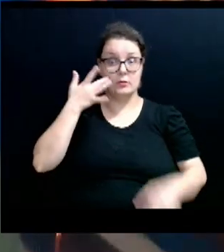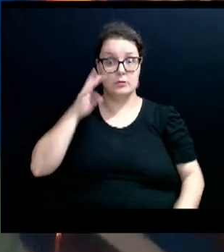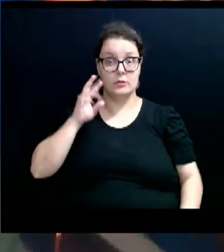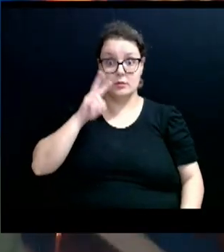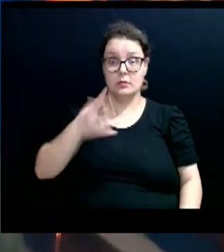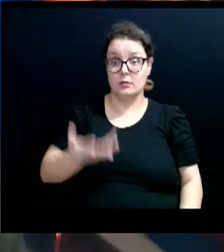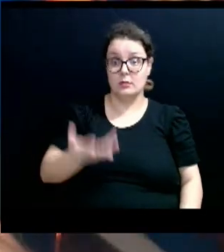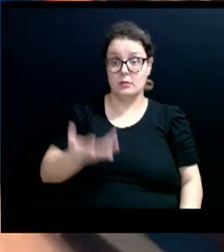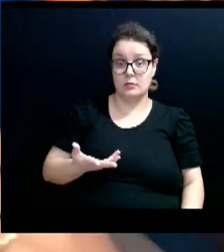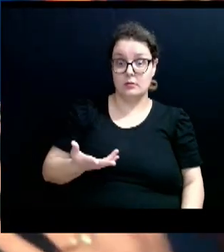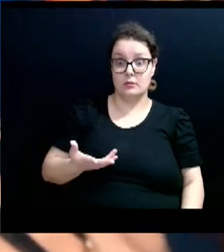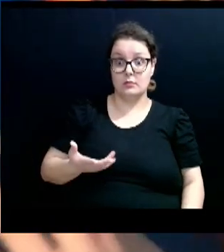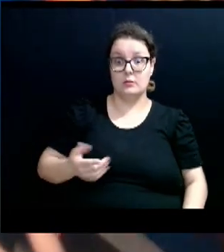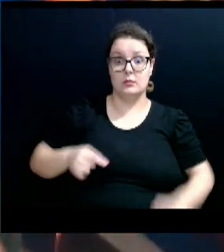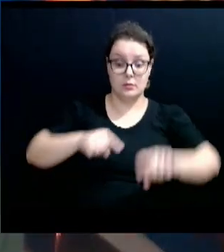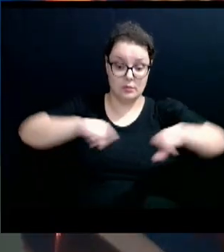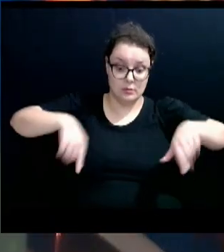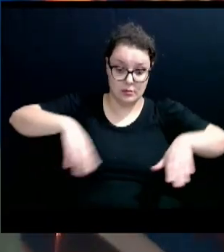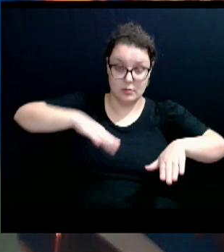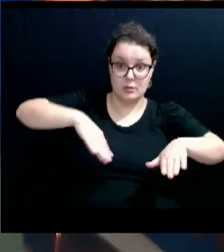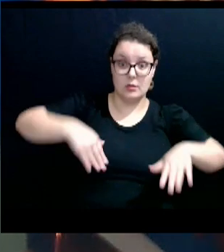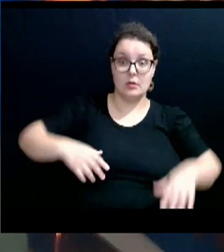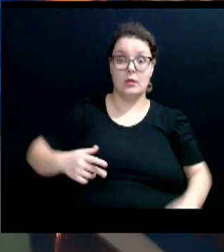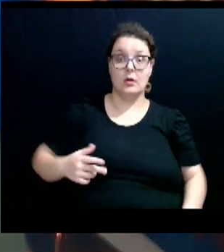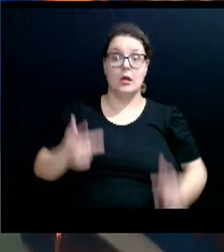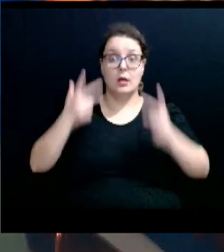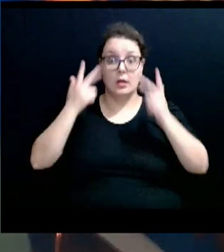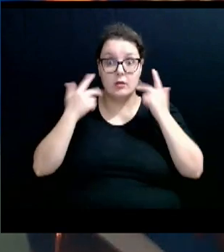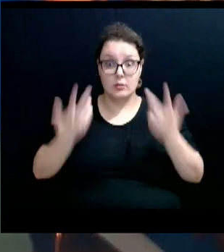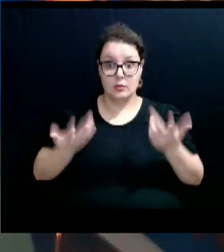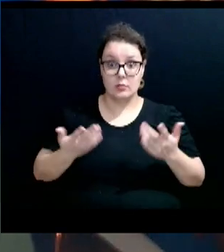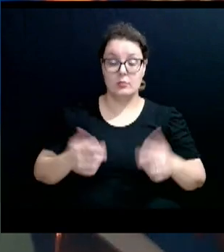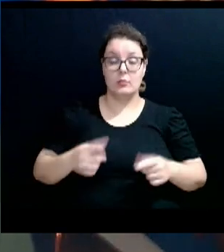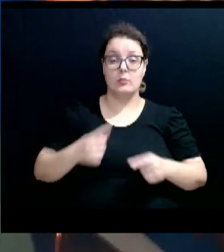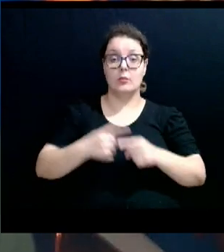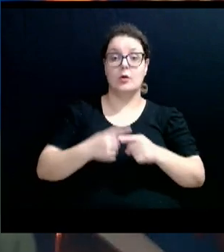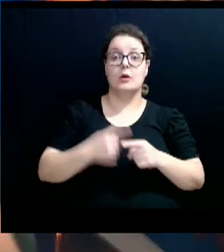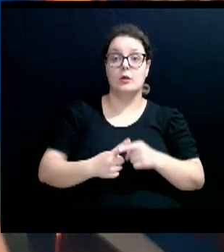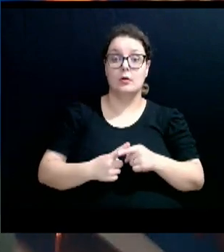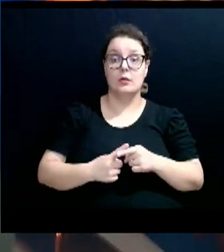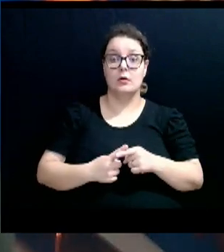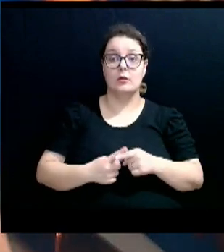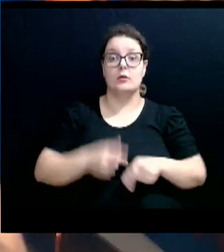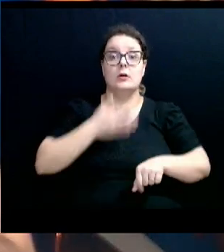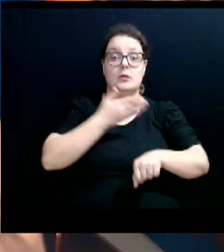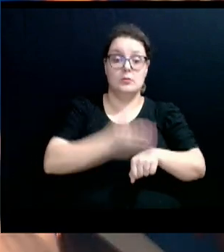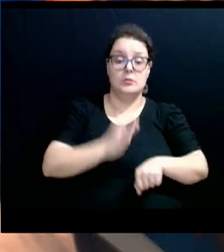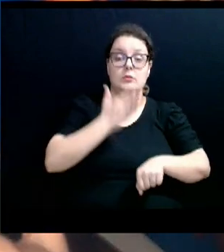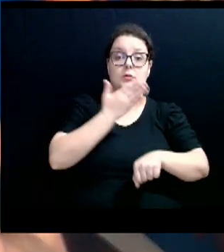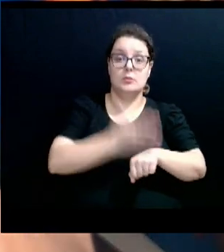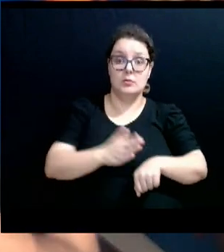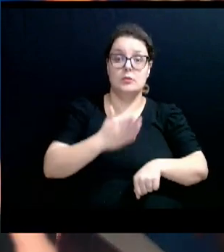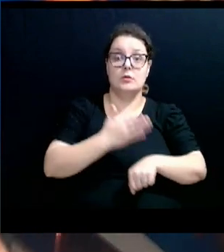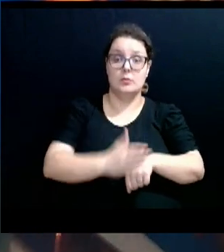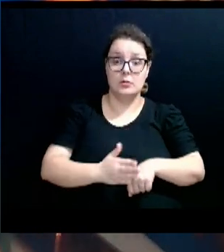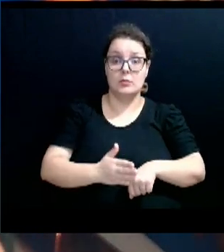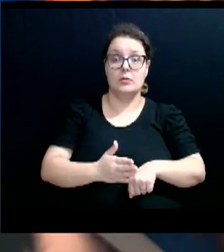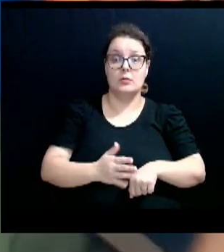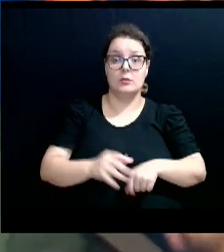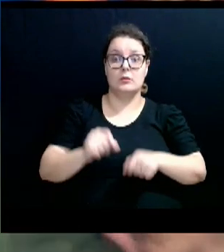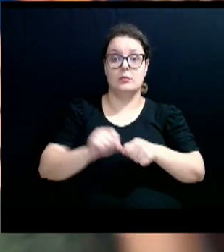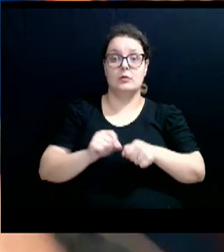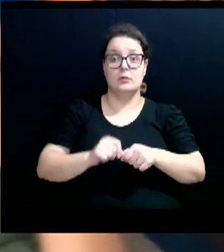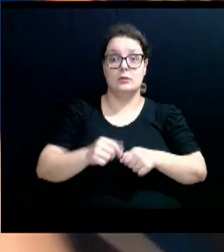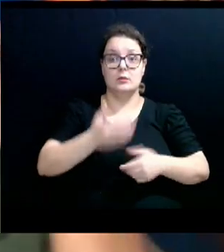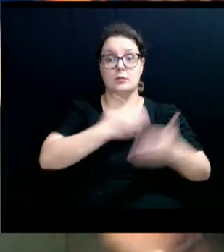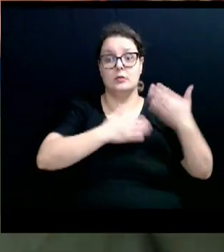Na natação é muito comum isso. Porque eles vão treinando fazer isso no passado. Eu vou entrar na